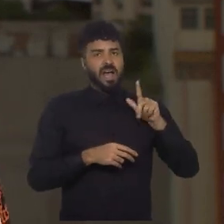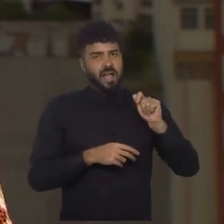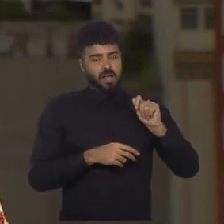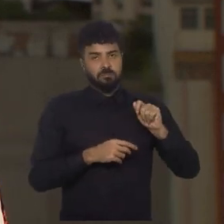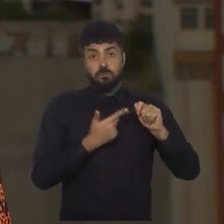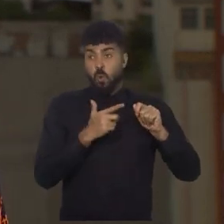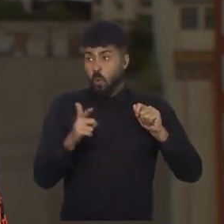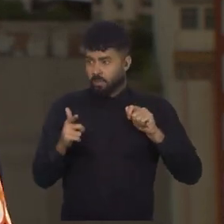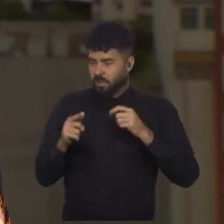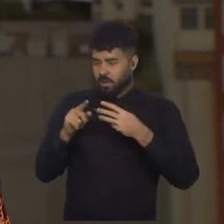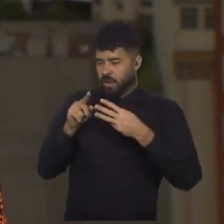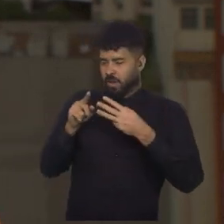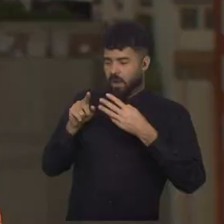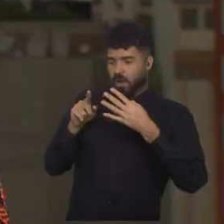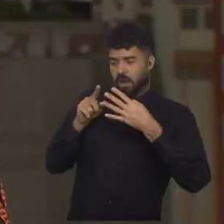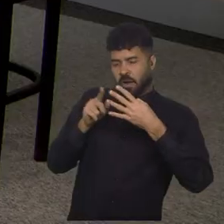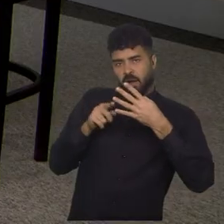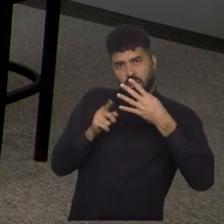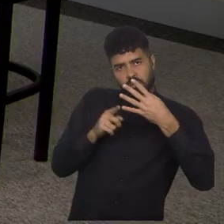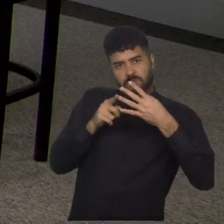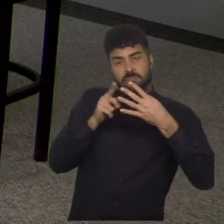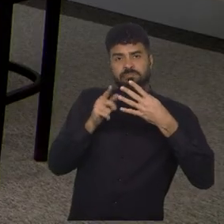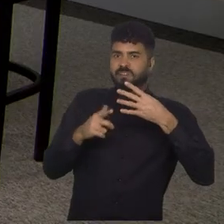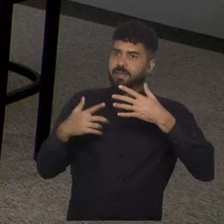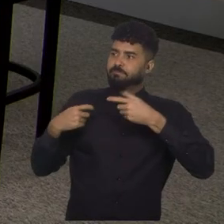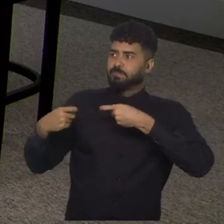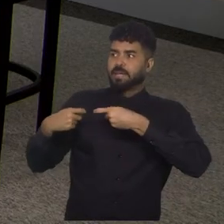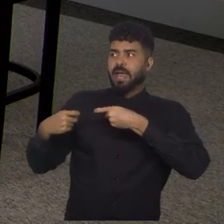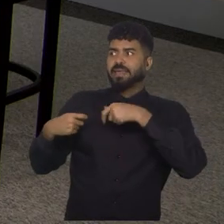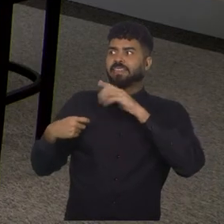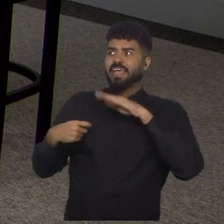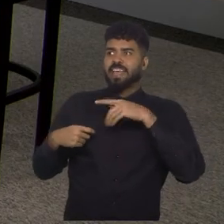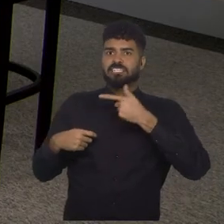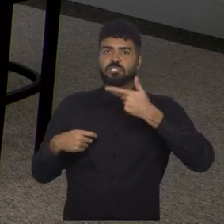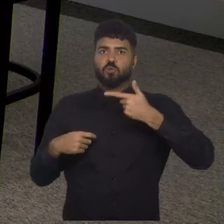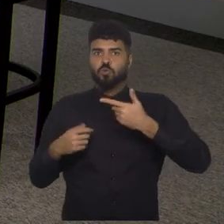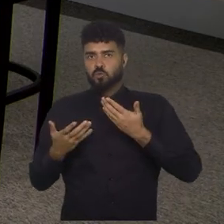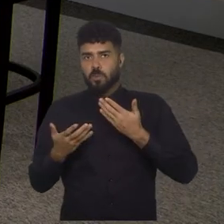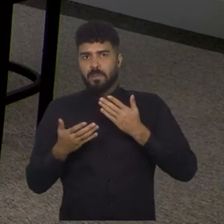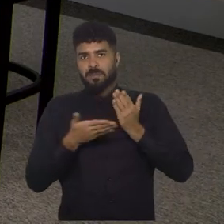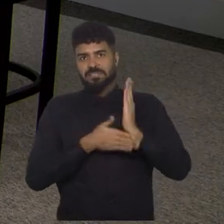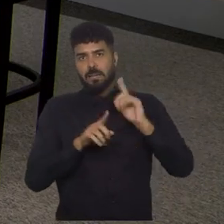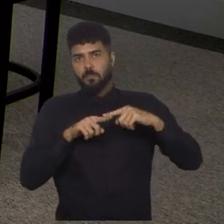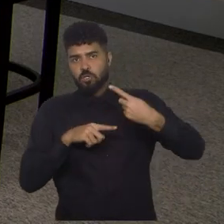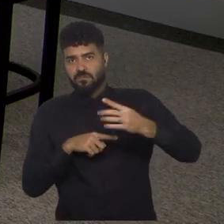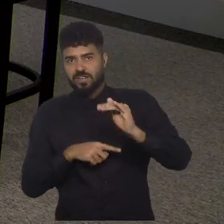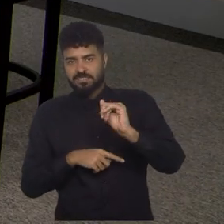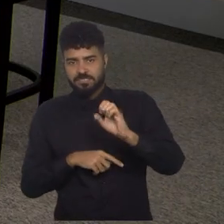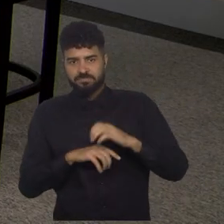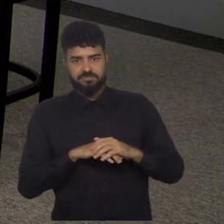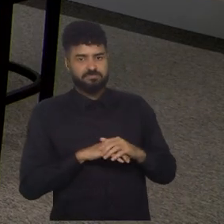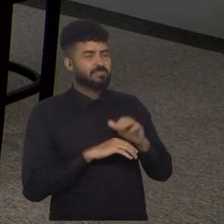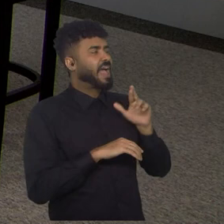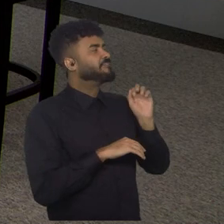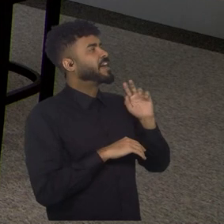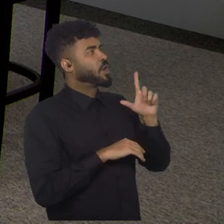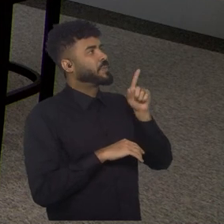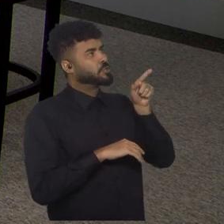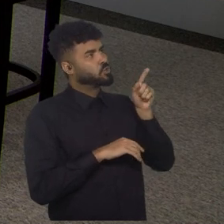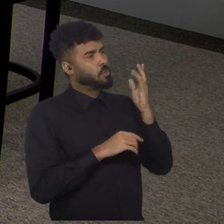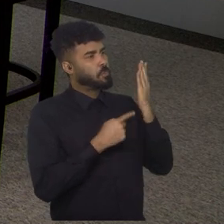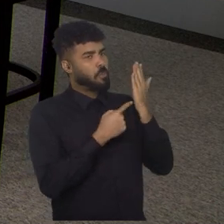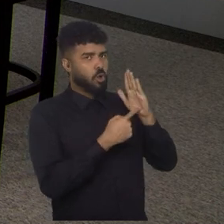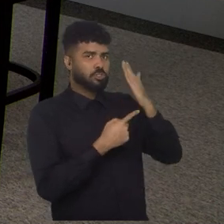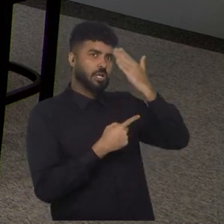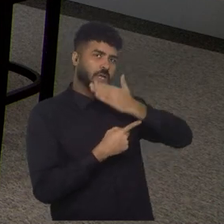outras 3 vão brigar ali pelo segundo lugar. E, Rafa, isso demonstra muito a evolução do futebol feminino nesses países,